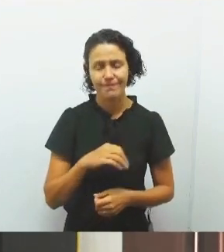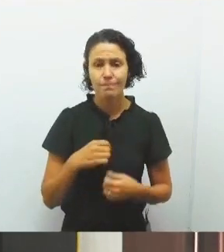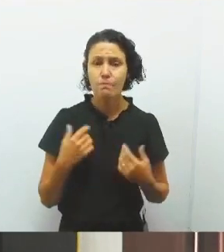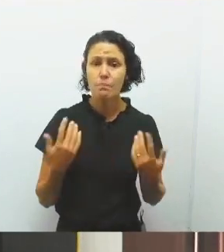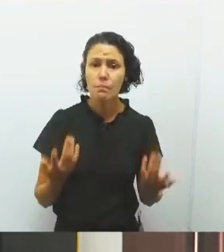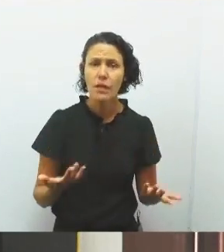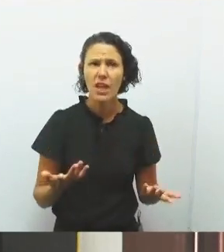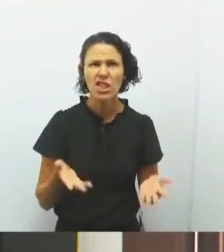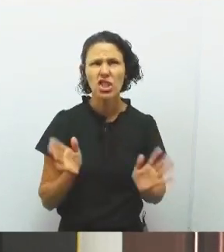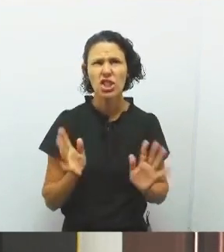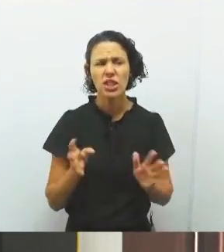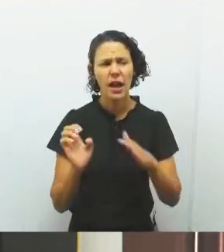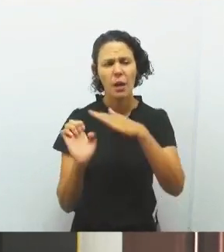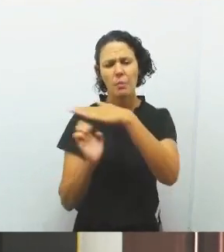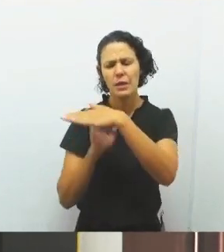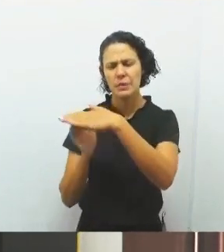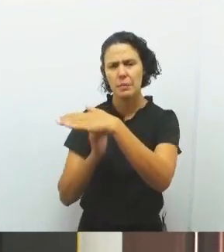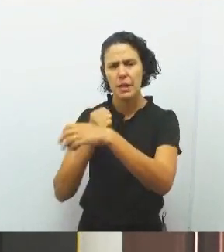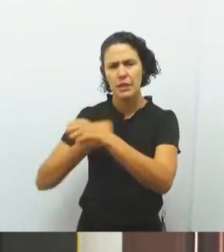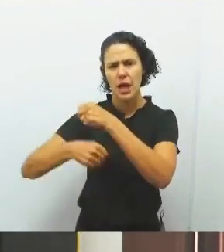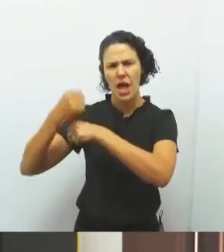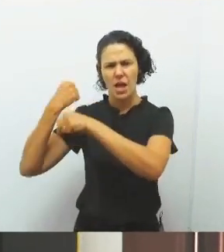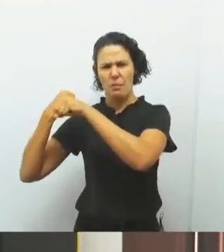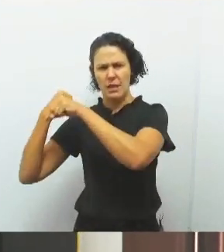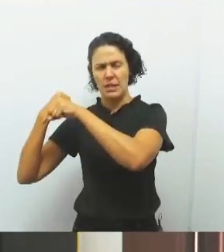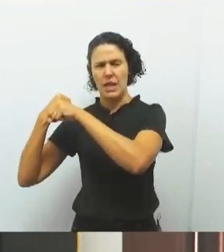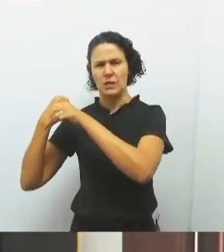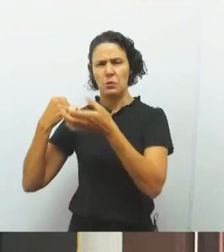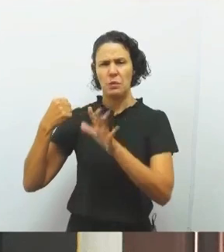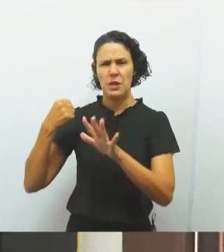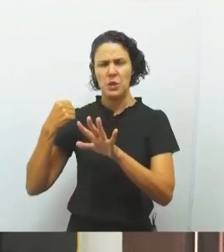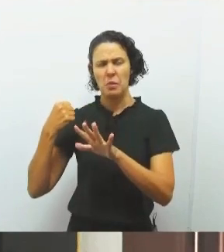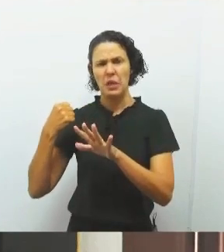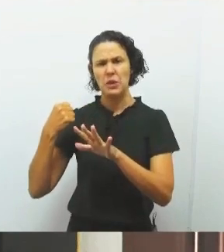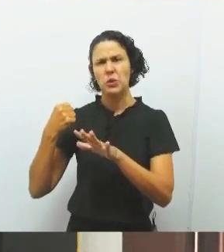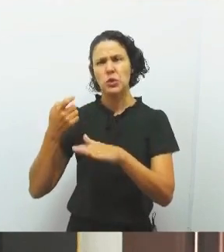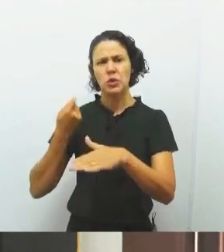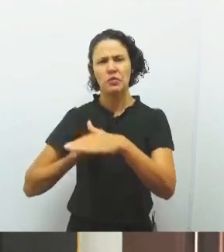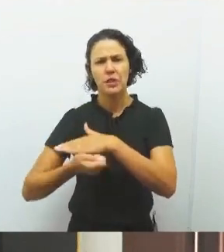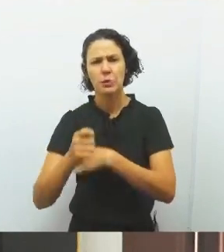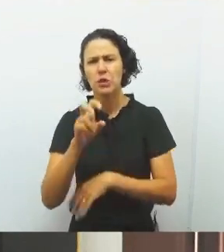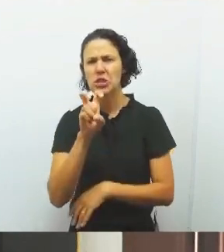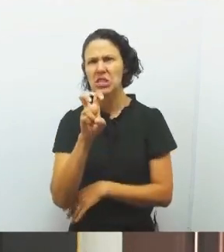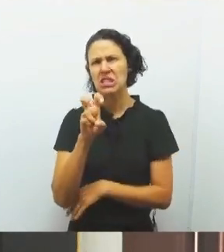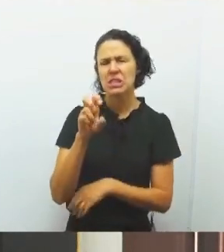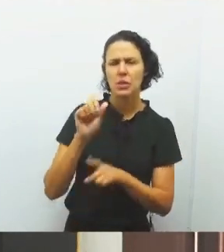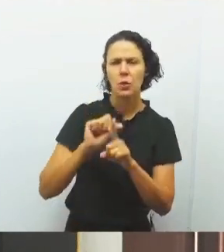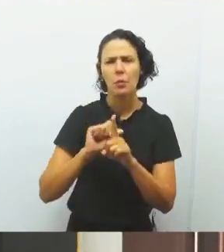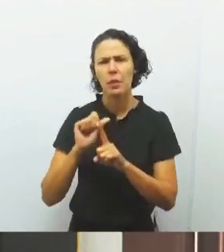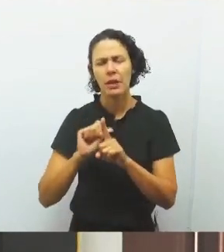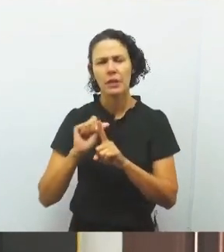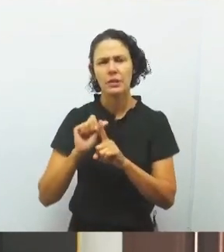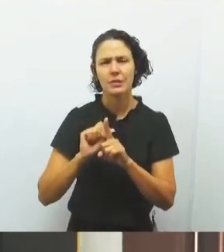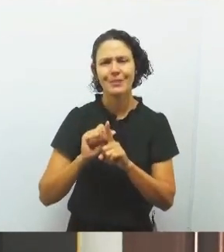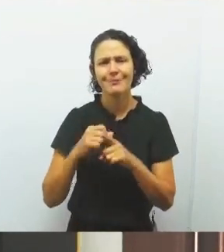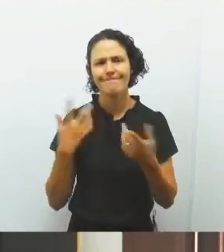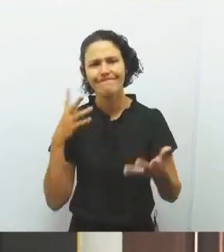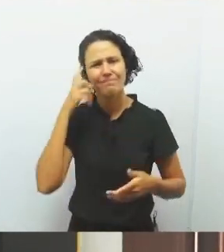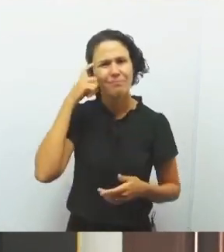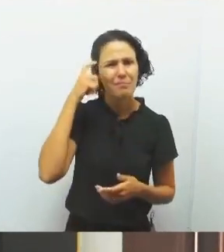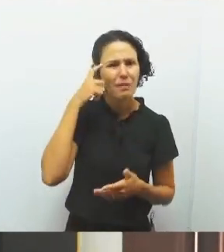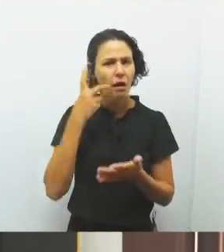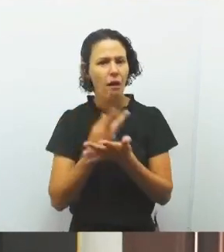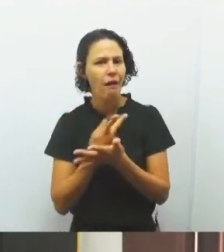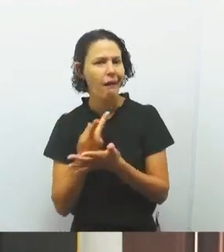empresas no ano passado de 5 meses que foi totalmente errado alguns